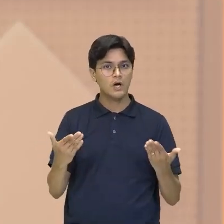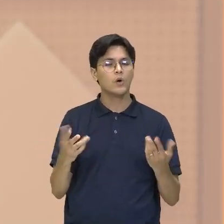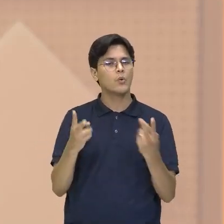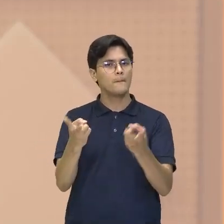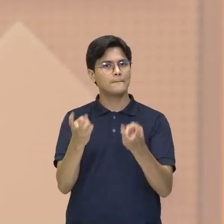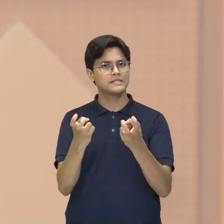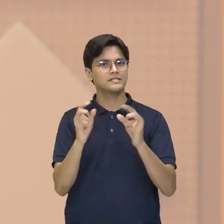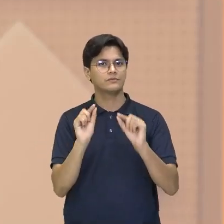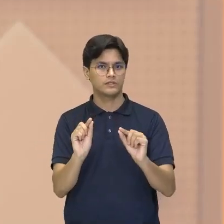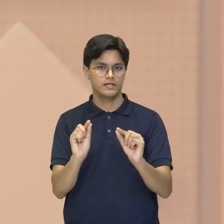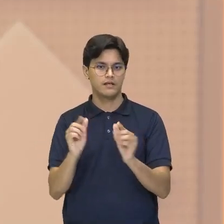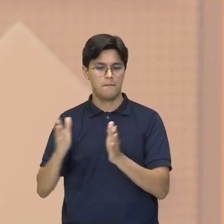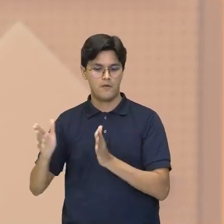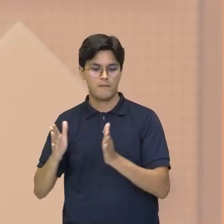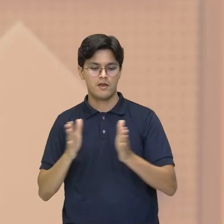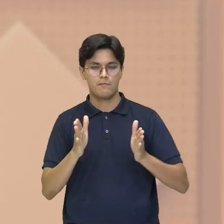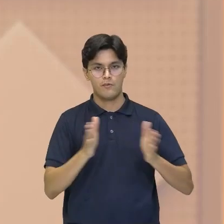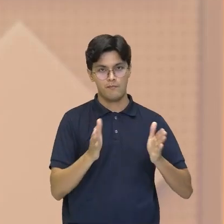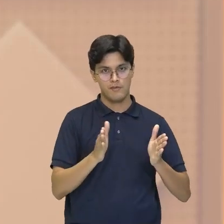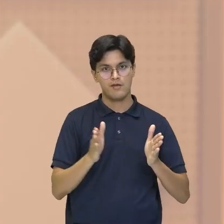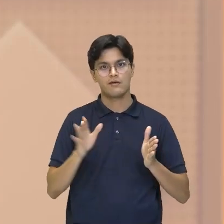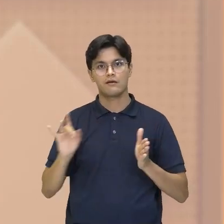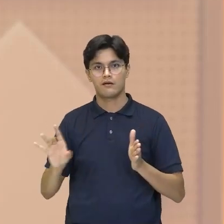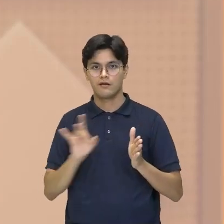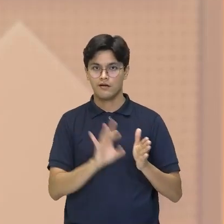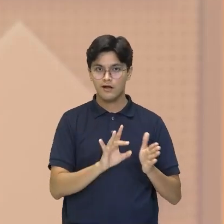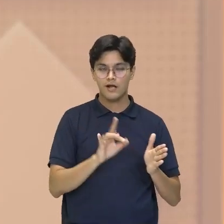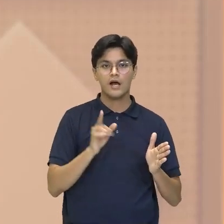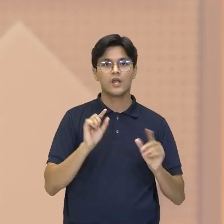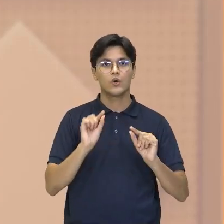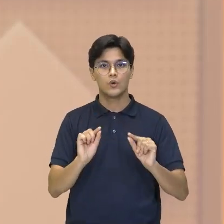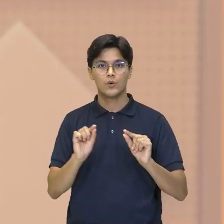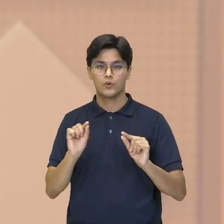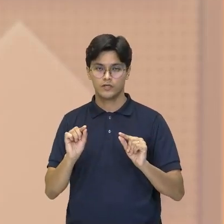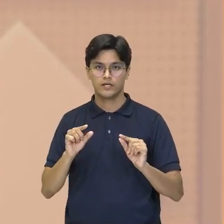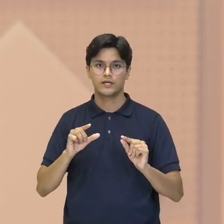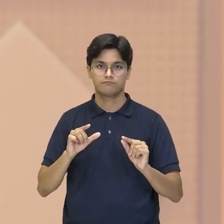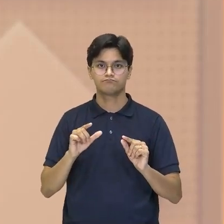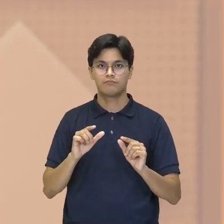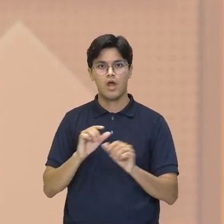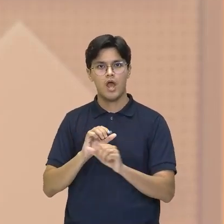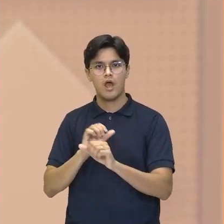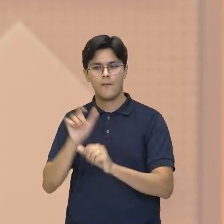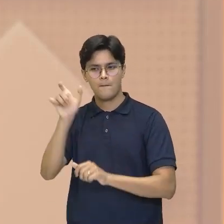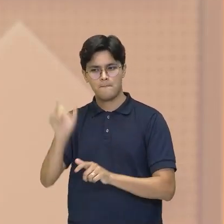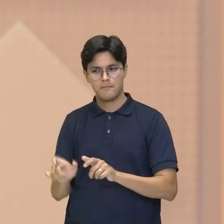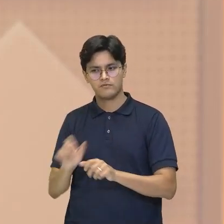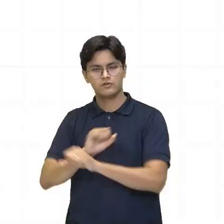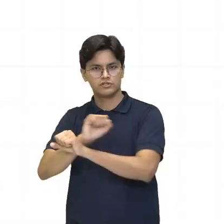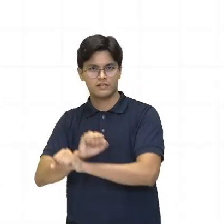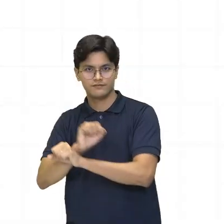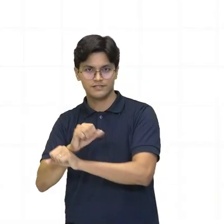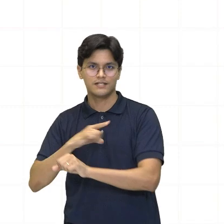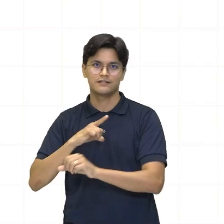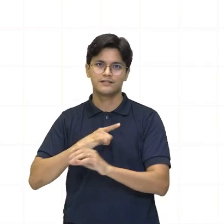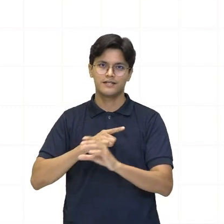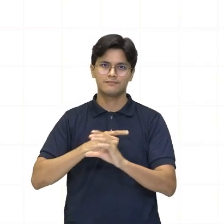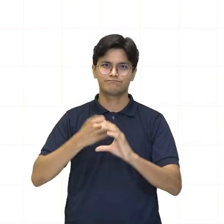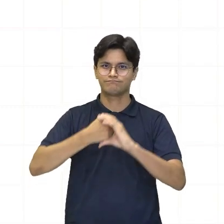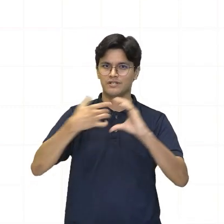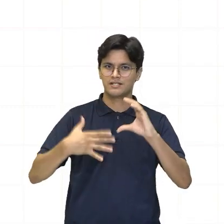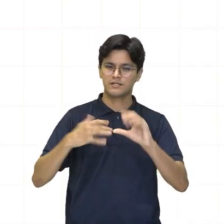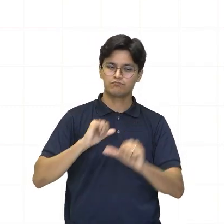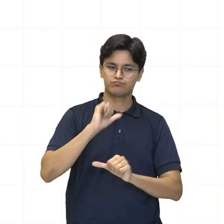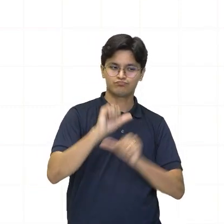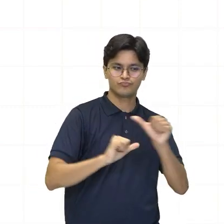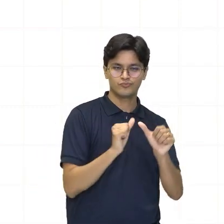cada momento, essa condição do escravizado ela vai sofrer alterações. Na nossa próxima imagem, nós trouxemos aqui justamente